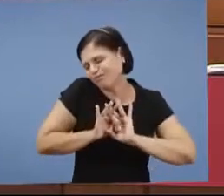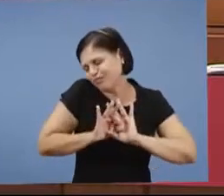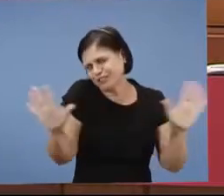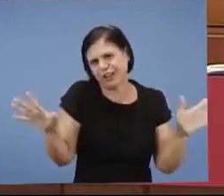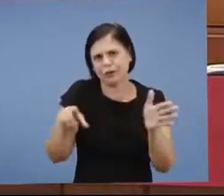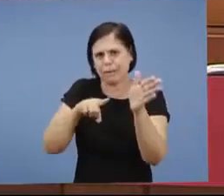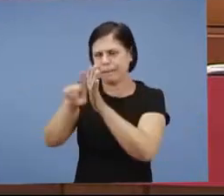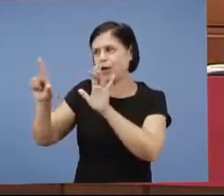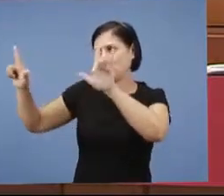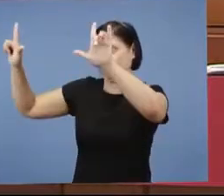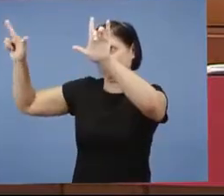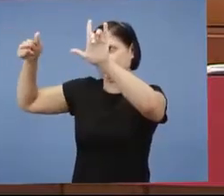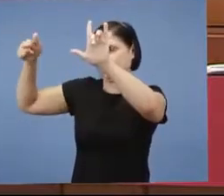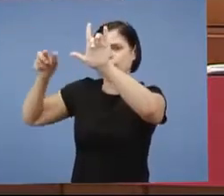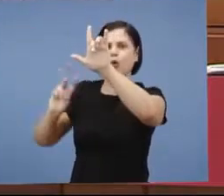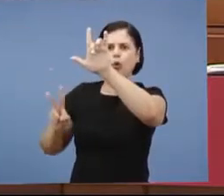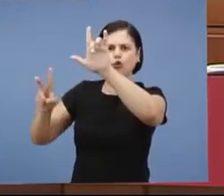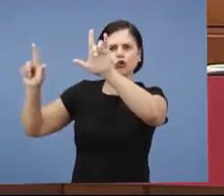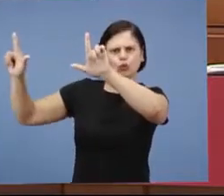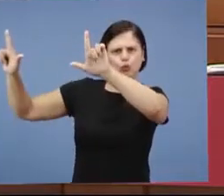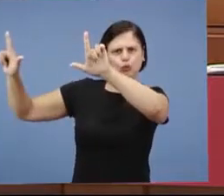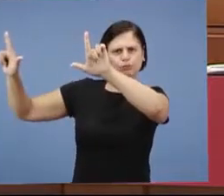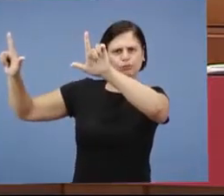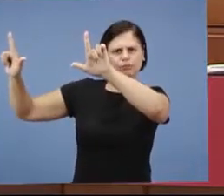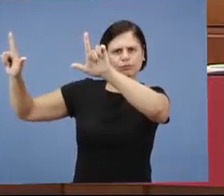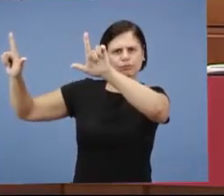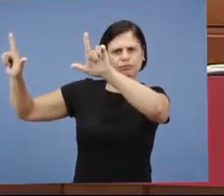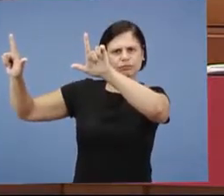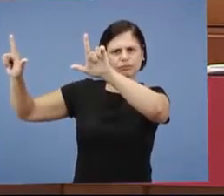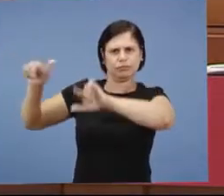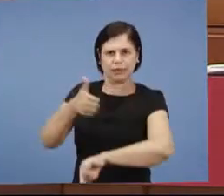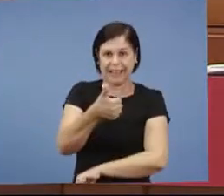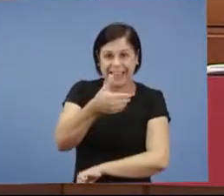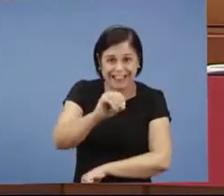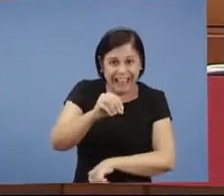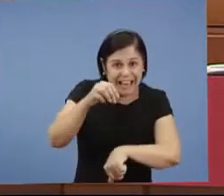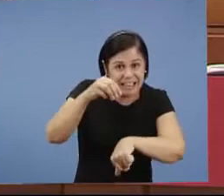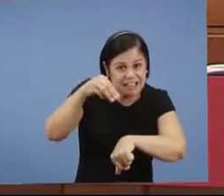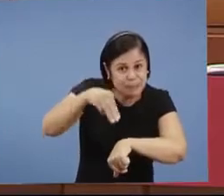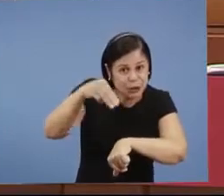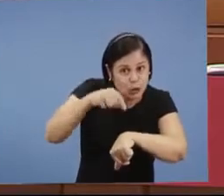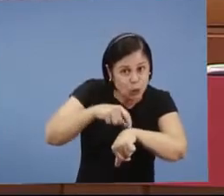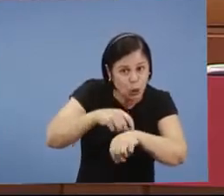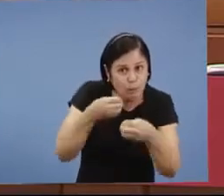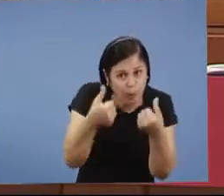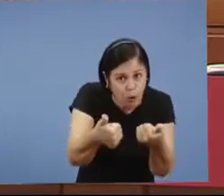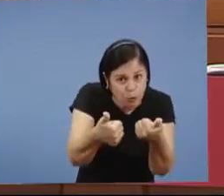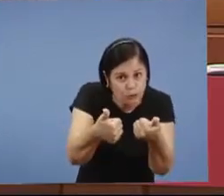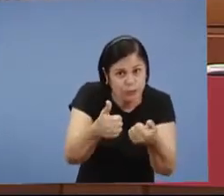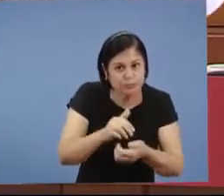As perguntas vão continuar no quadro 10 minutos. Tá bom?